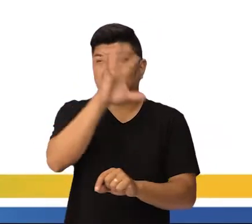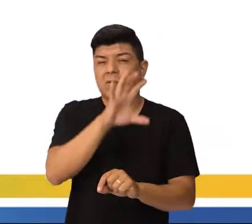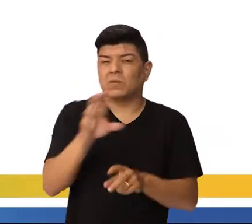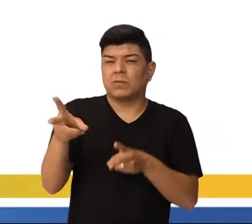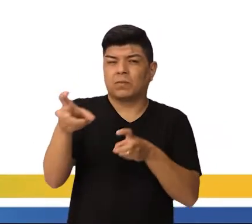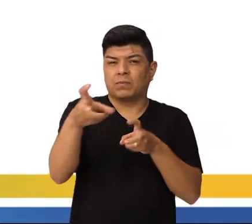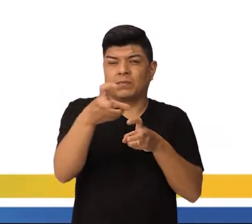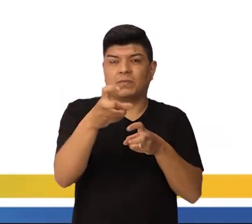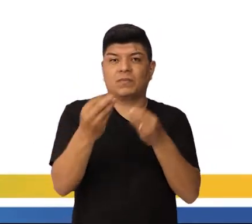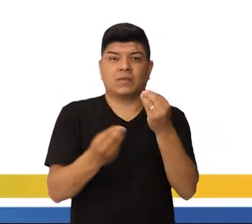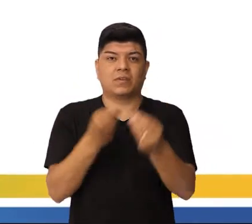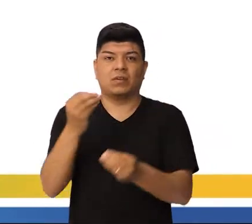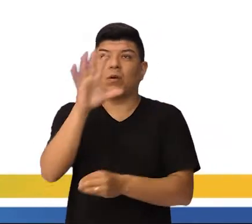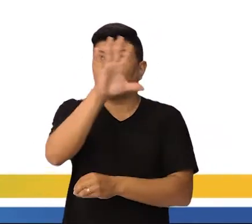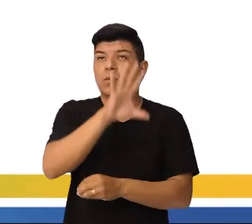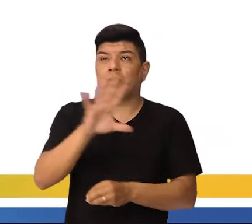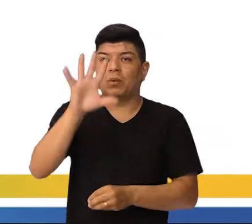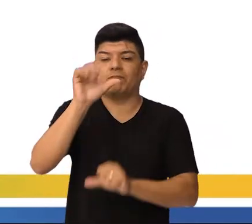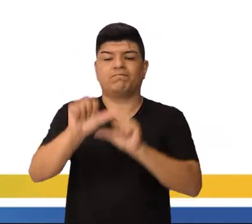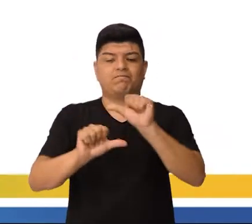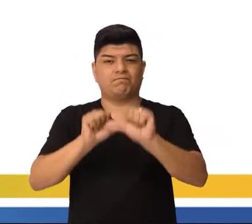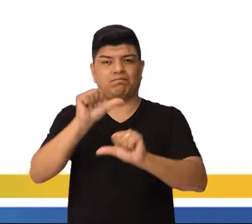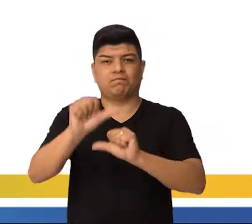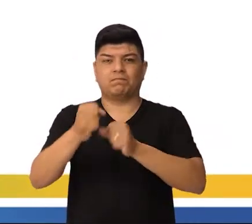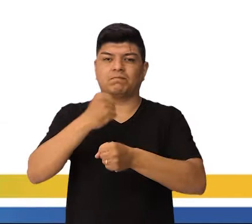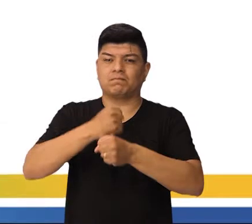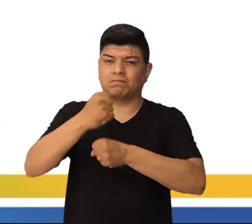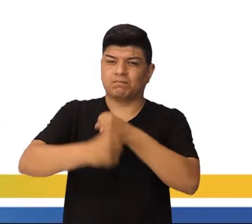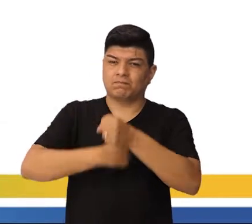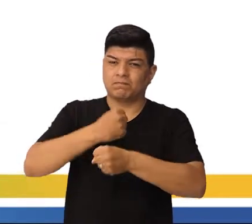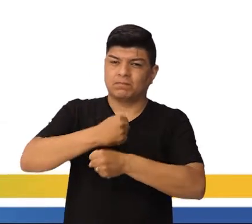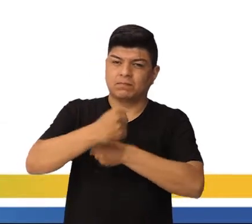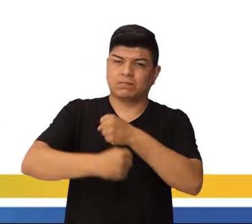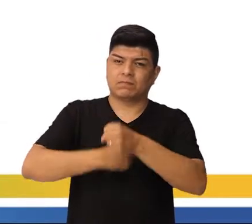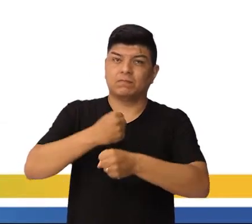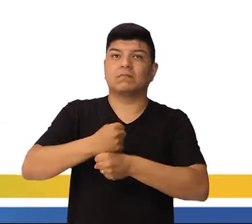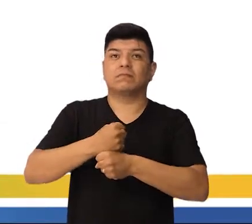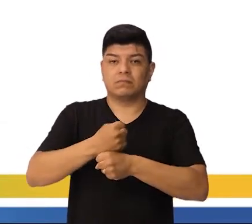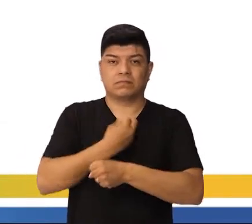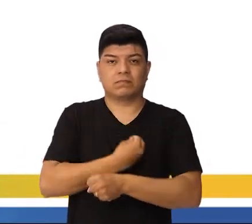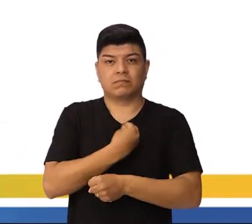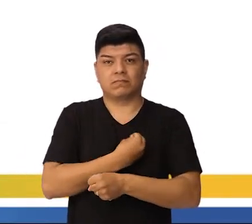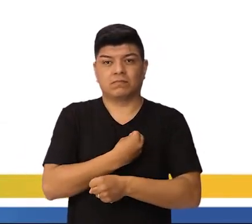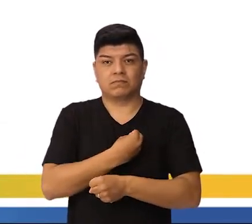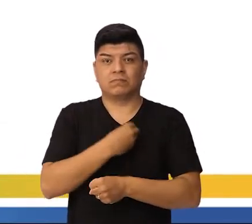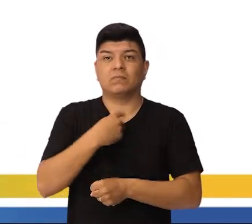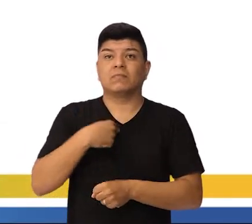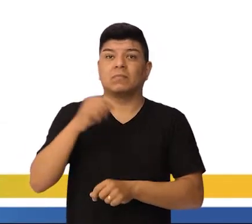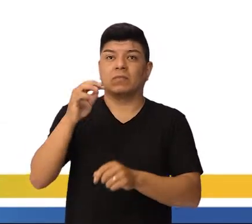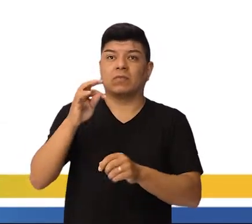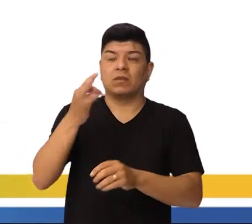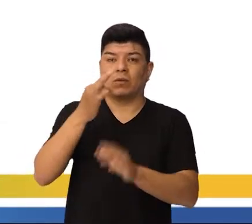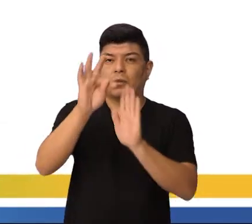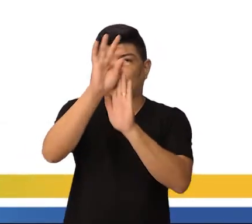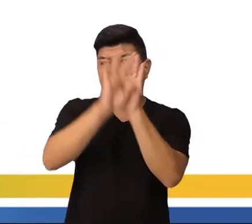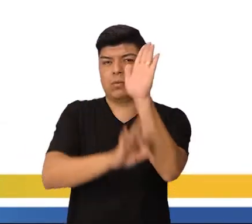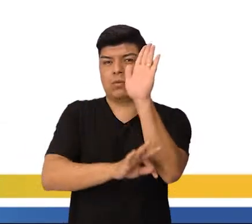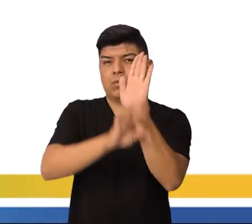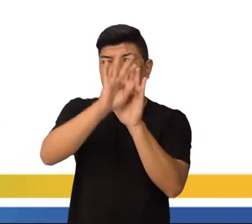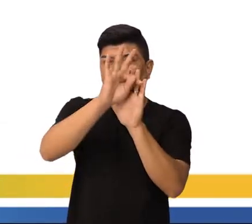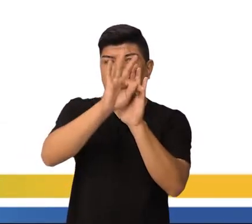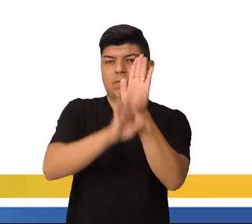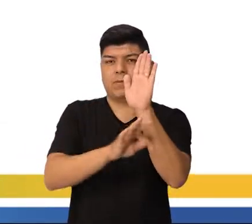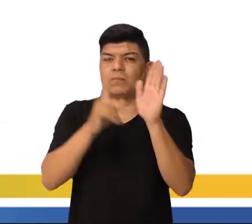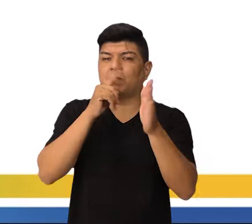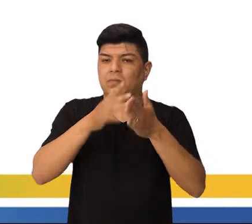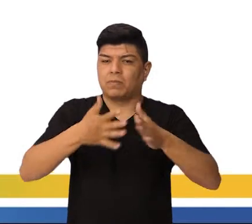percebeu como o clima tem mudado ao longo dos anos? Estamos convivendo com picos de temperaturas inéditos, aumento do nível